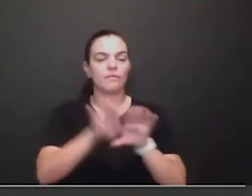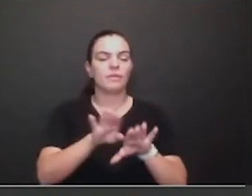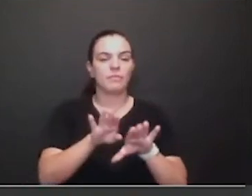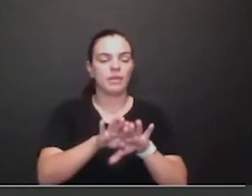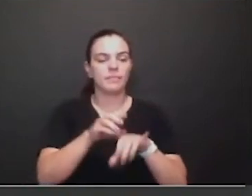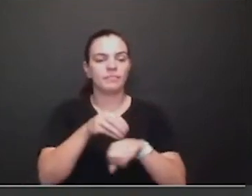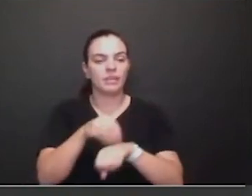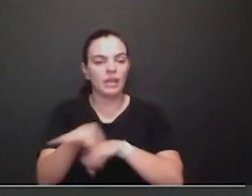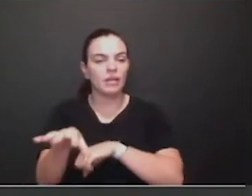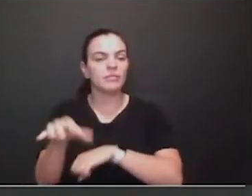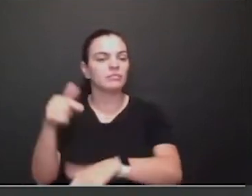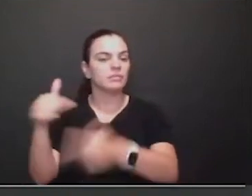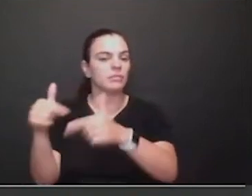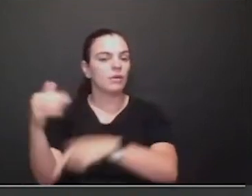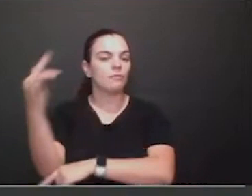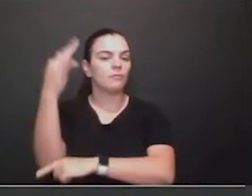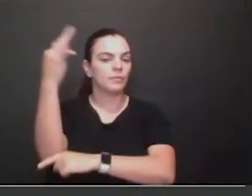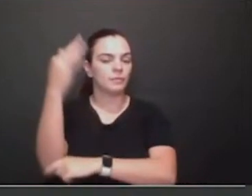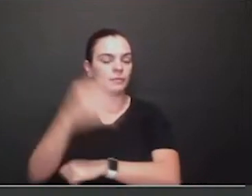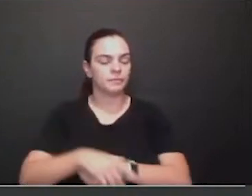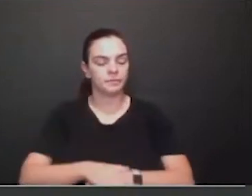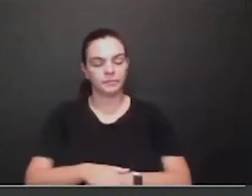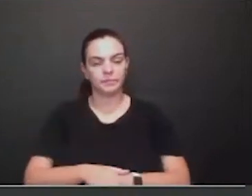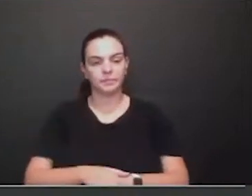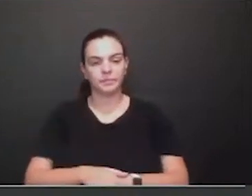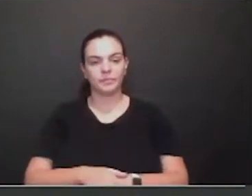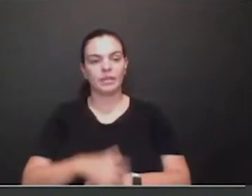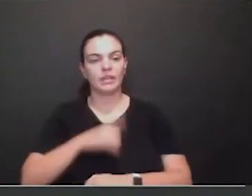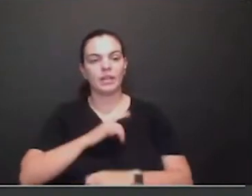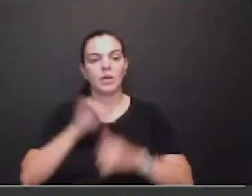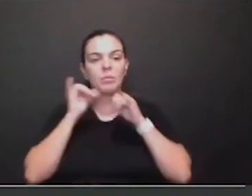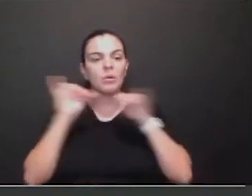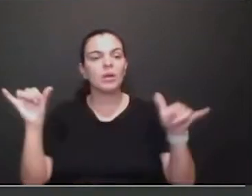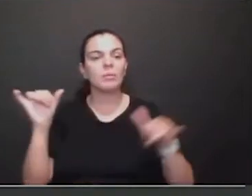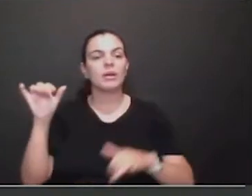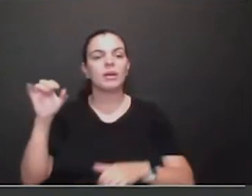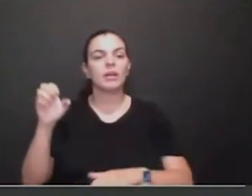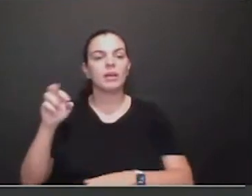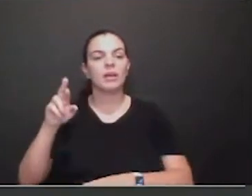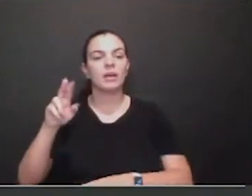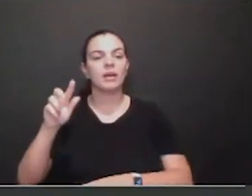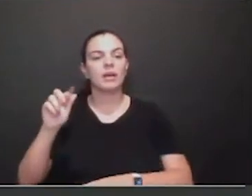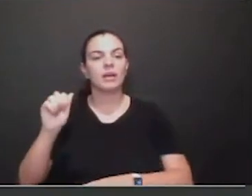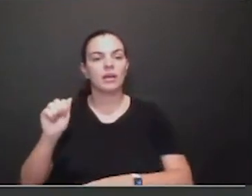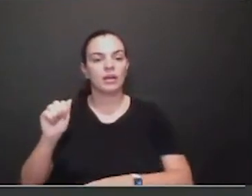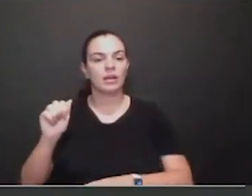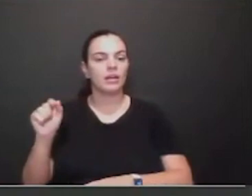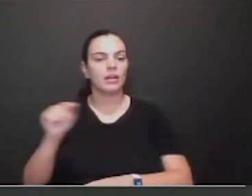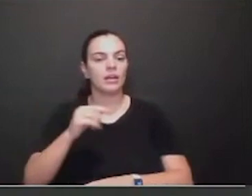ao trabalho formal, né? A gente destaca ali o programa Erga-se, implantado, que atende moradores em situação de